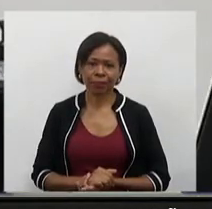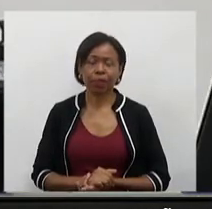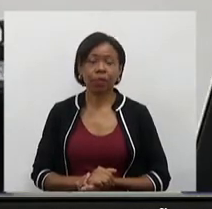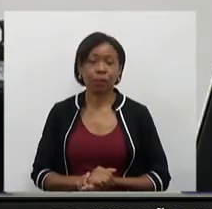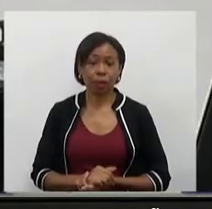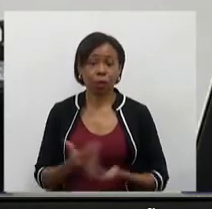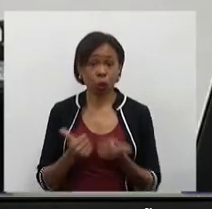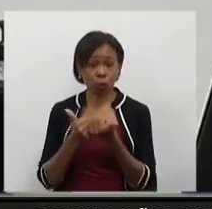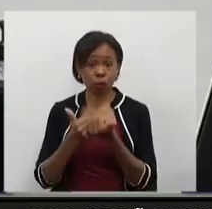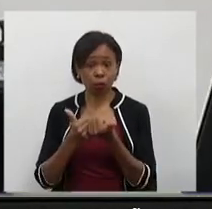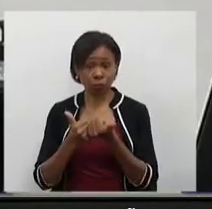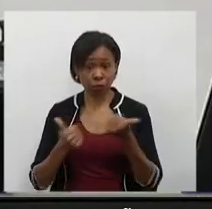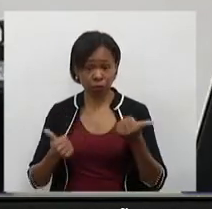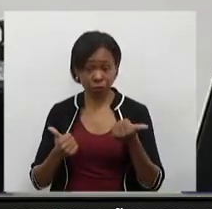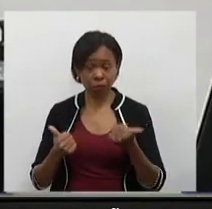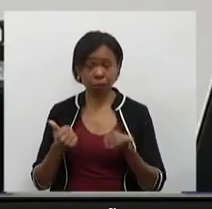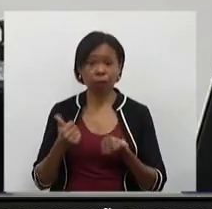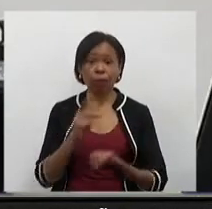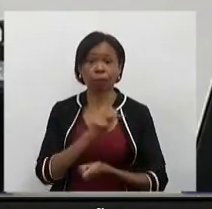vice-presidente.